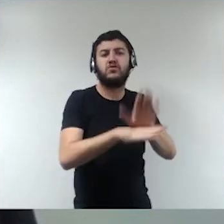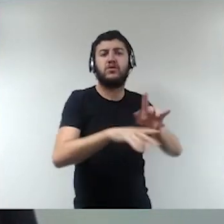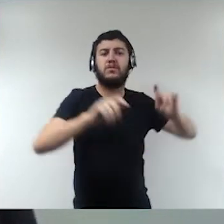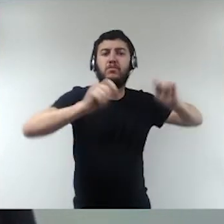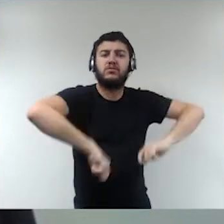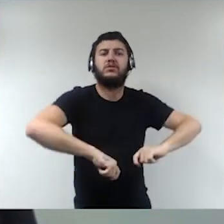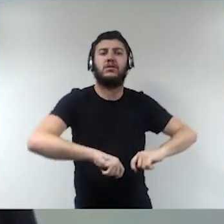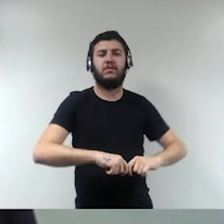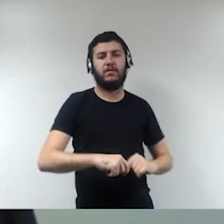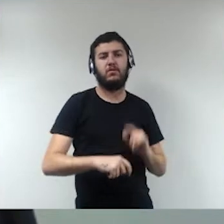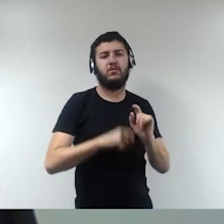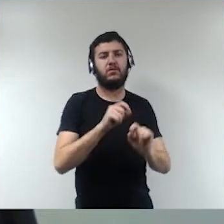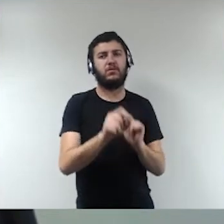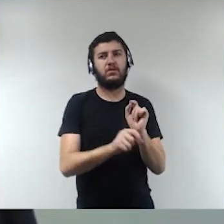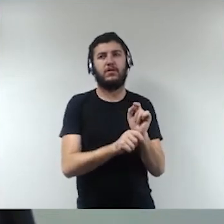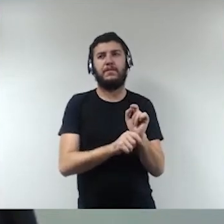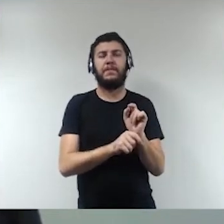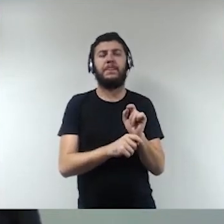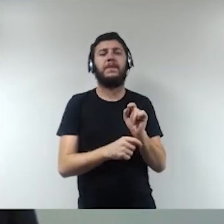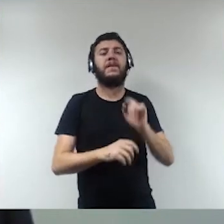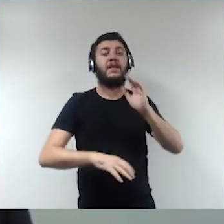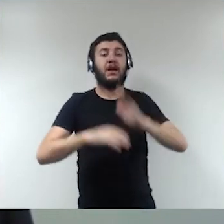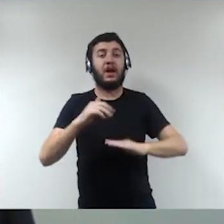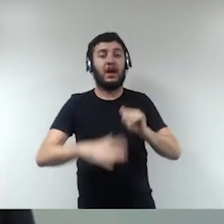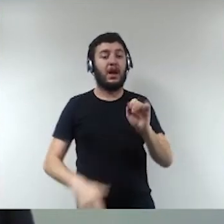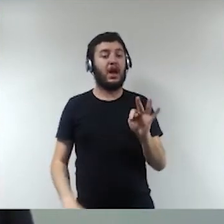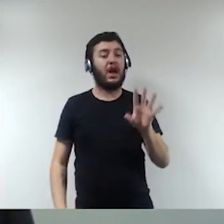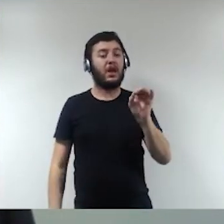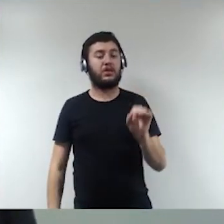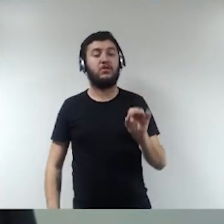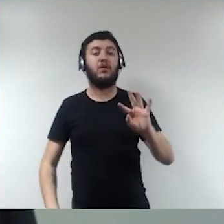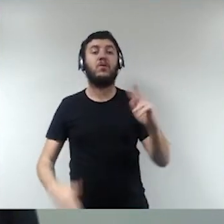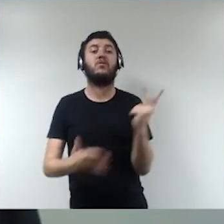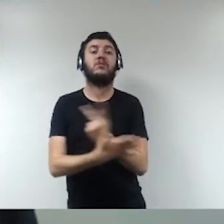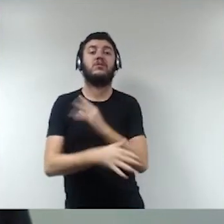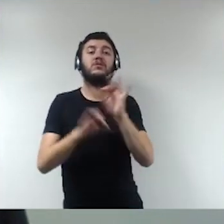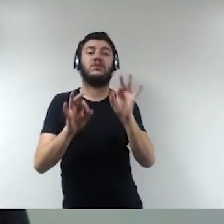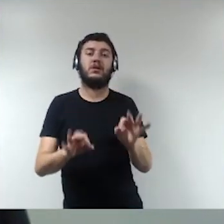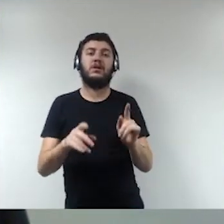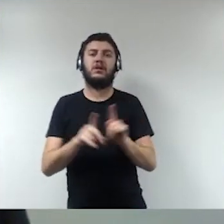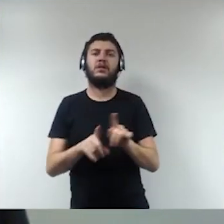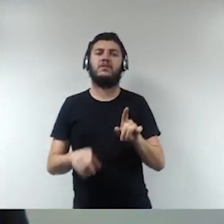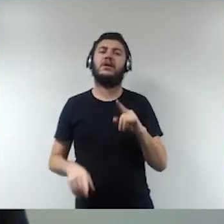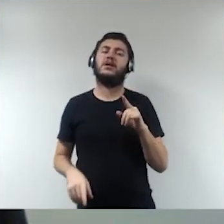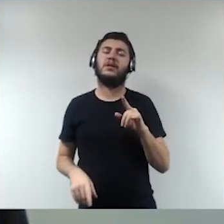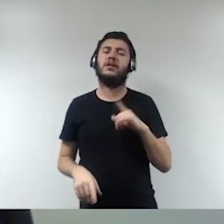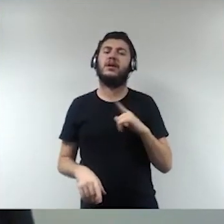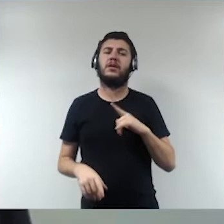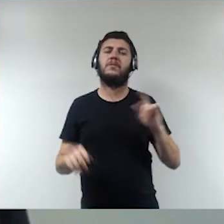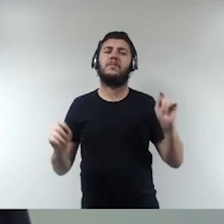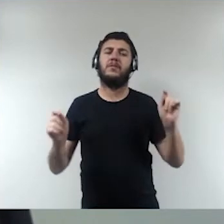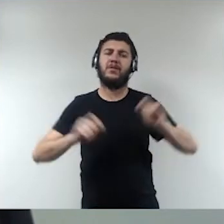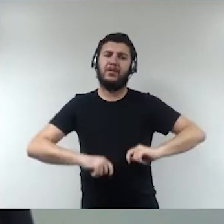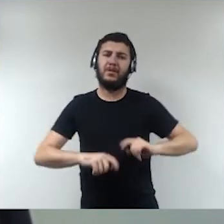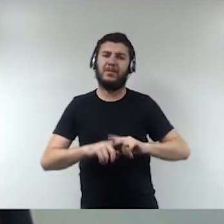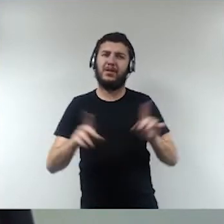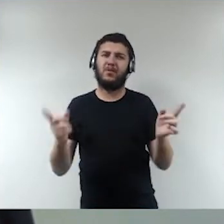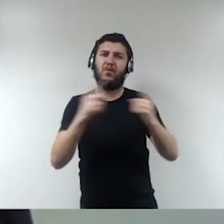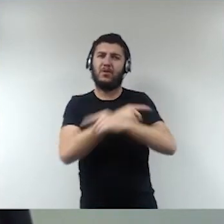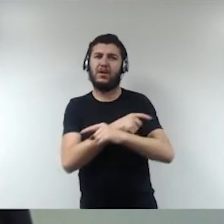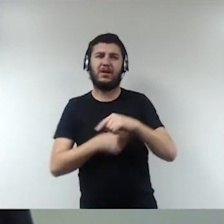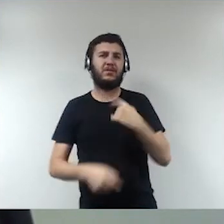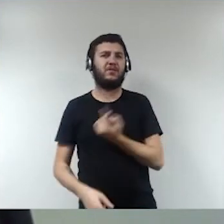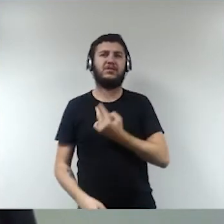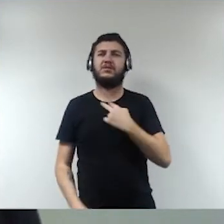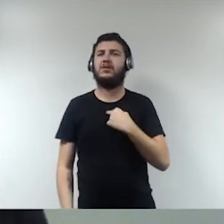que esses atos só sejam realizados diante de um cenário de possibilidade. Caso contrário, nós não